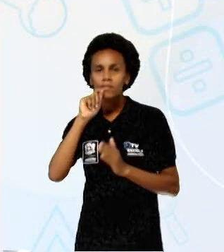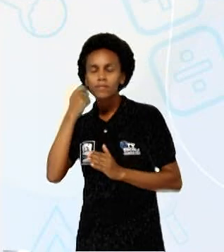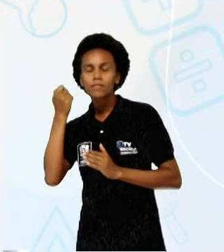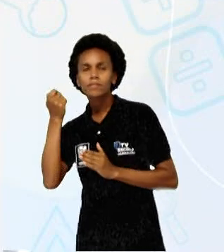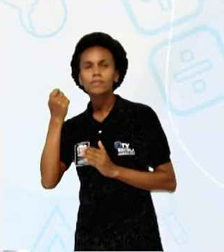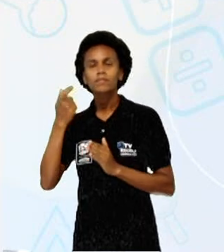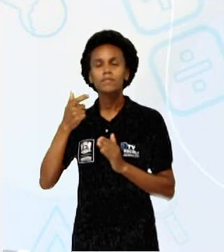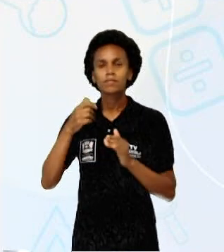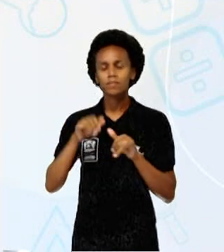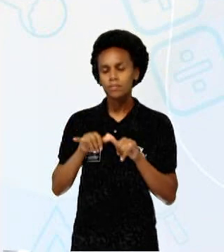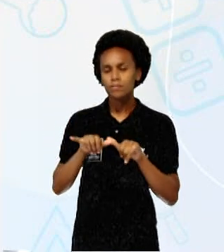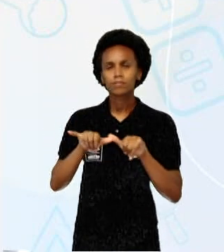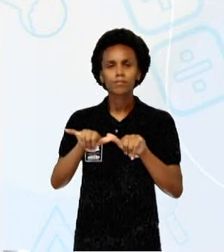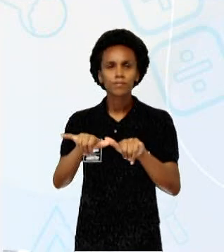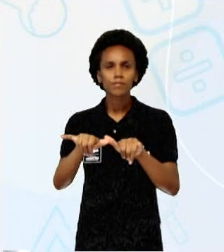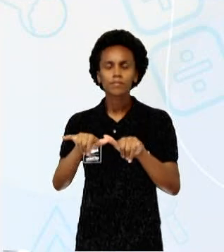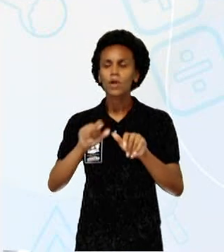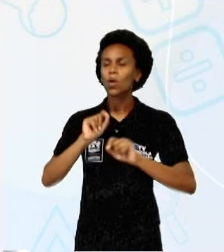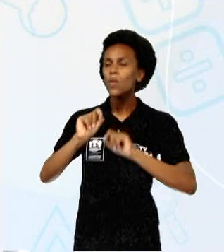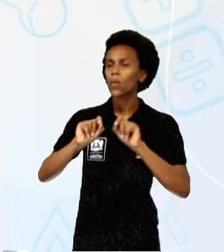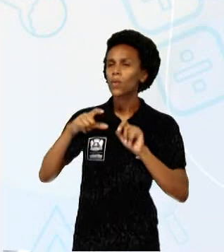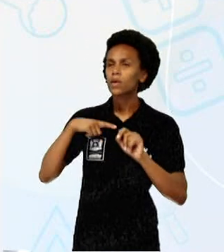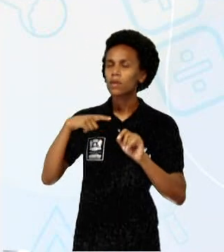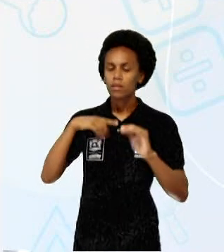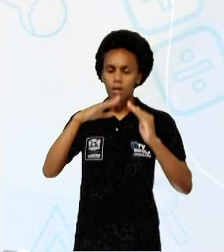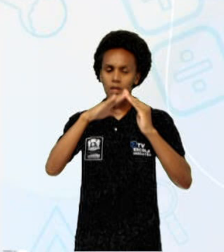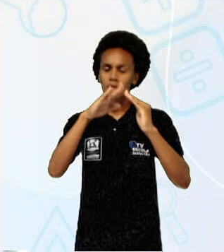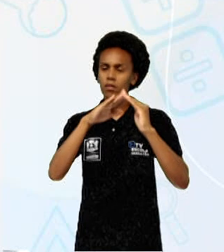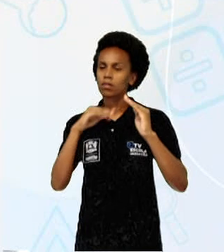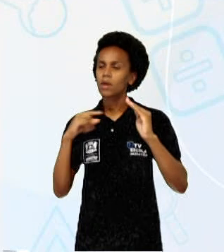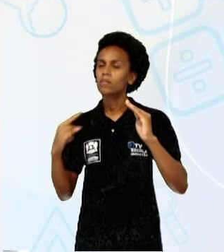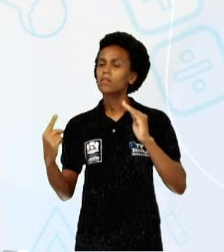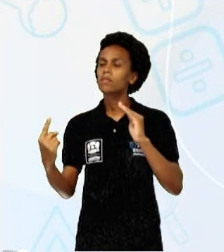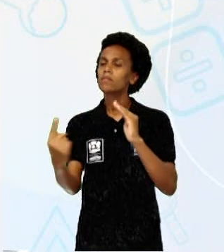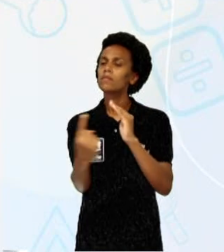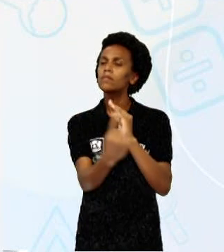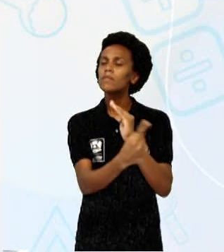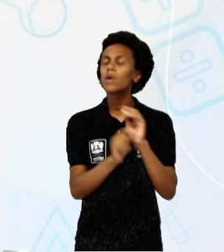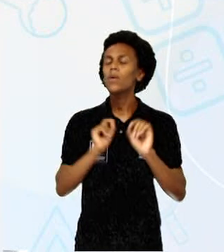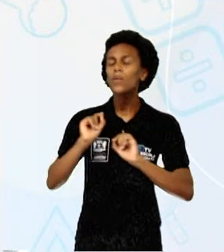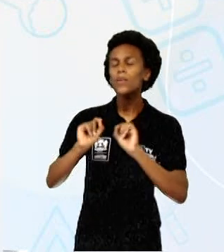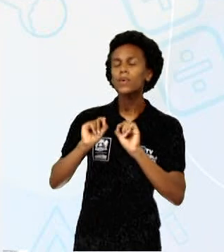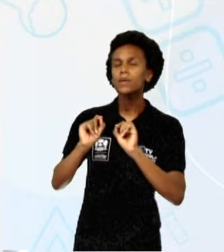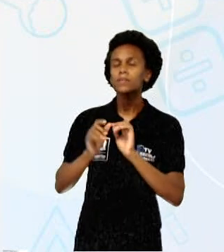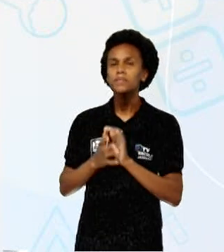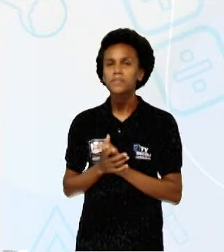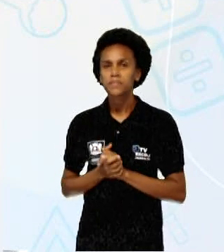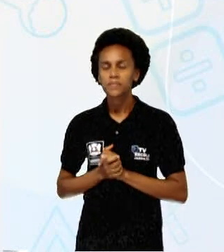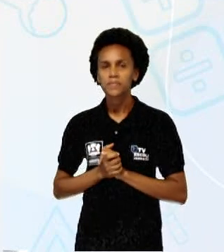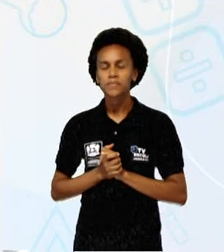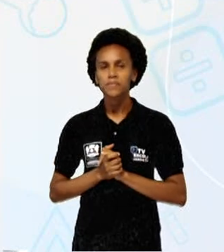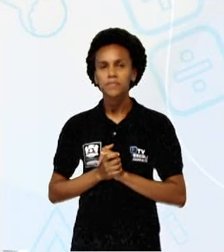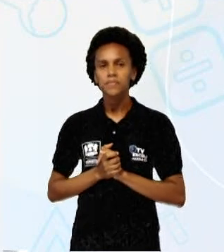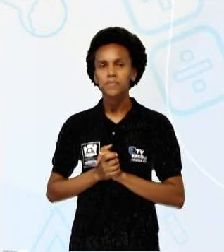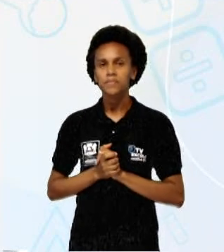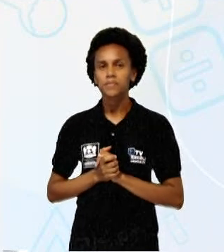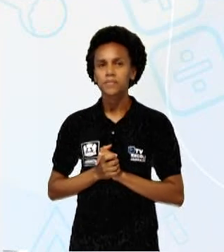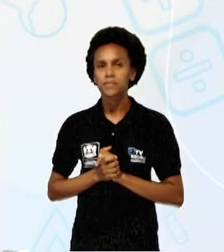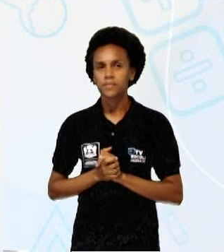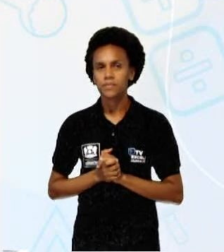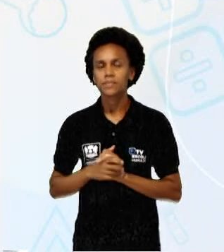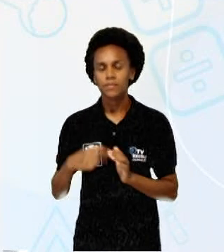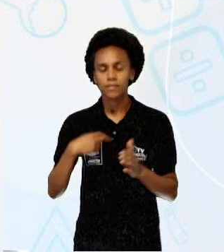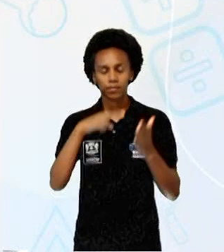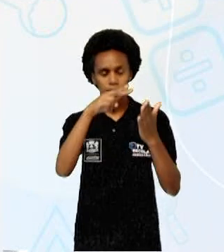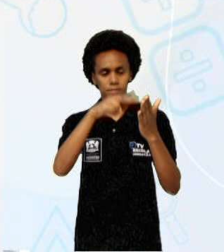esquerdo o que é que tem ao redor da sua residência Tá certo olha e vou